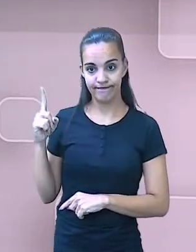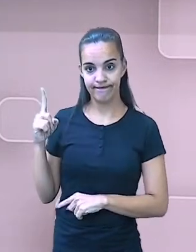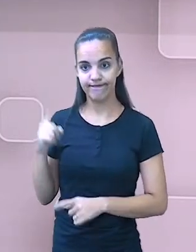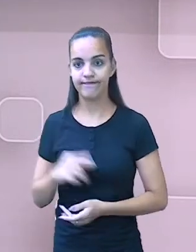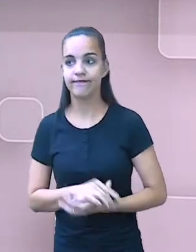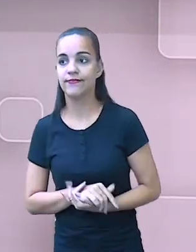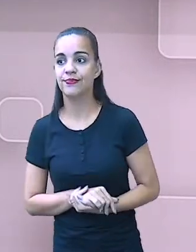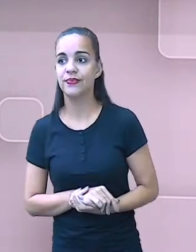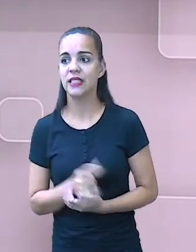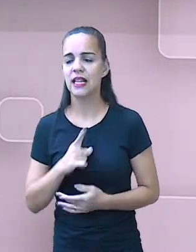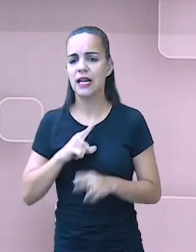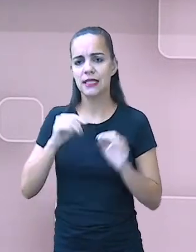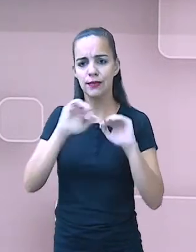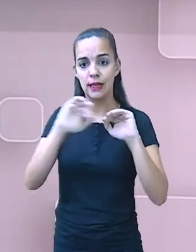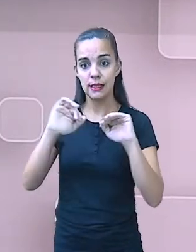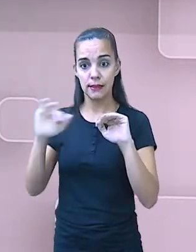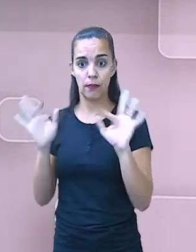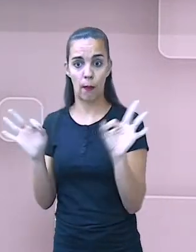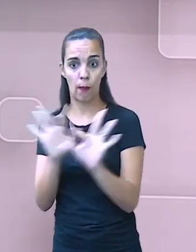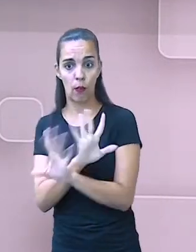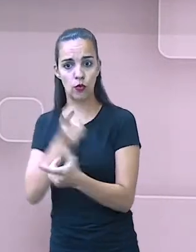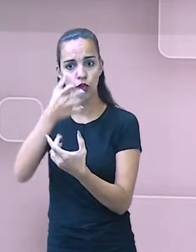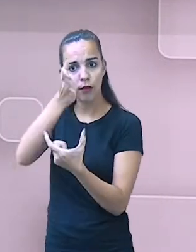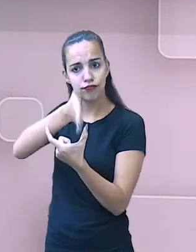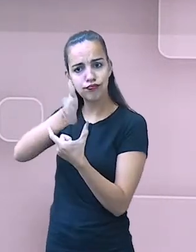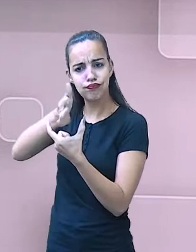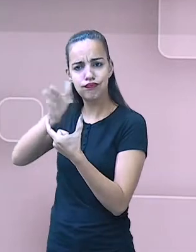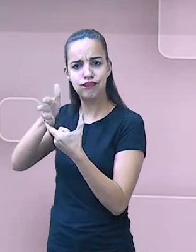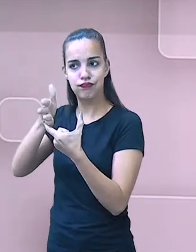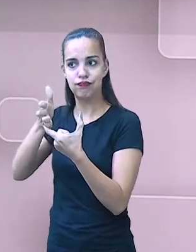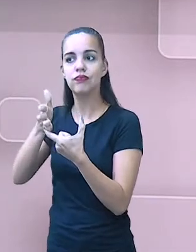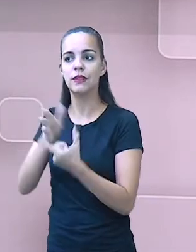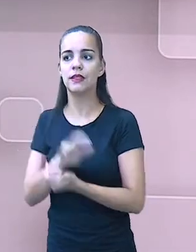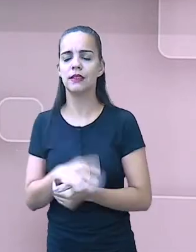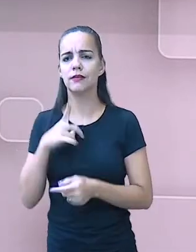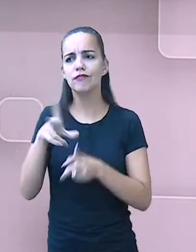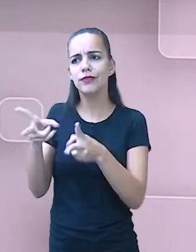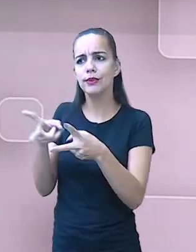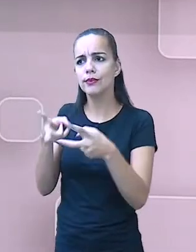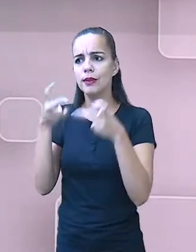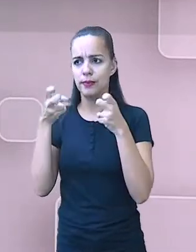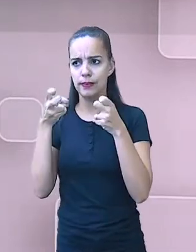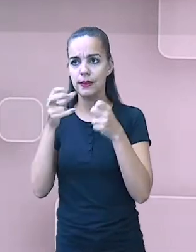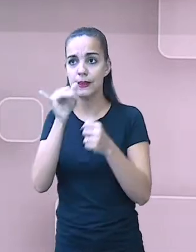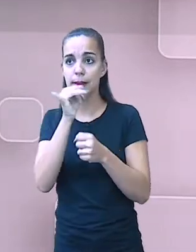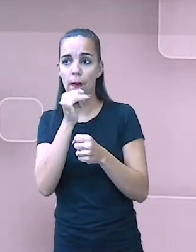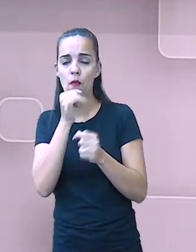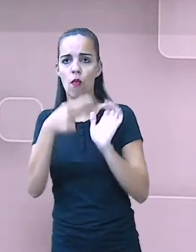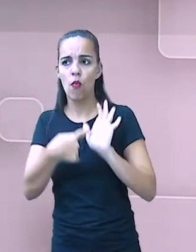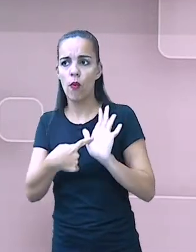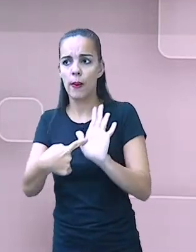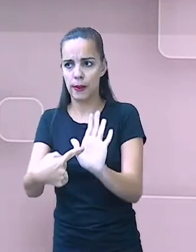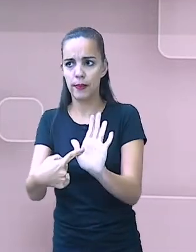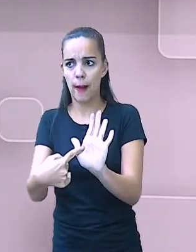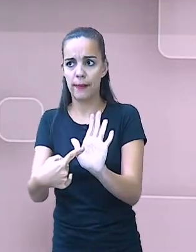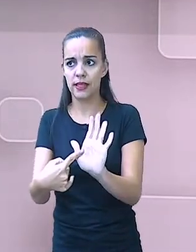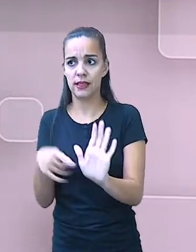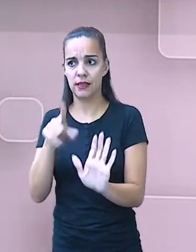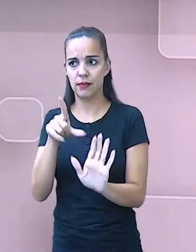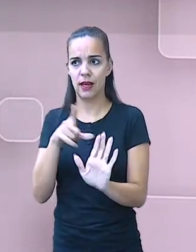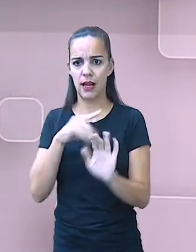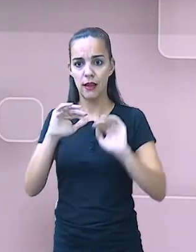em sílabas. Então, a palavra amarelo, vocês podem perceber que quando eu apresento aí para vocês,